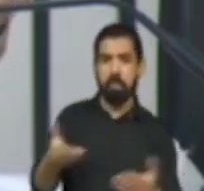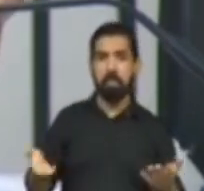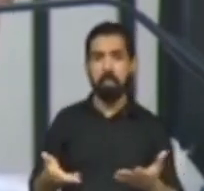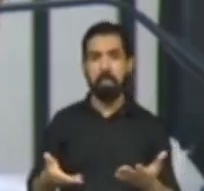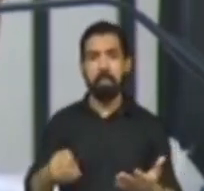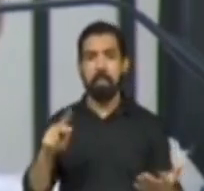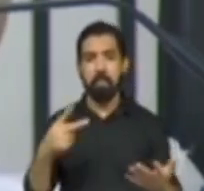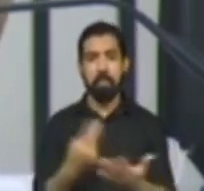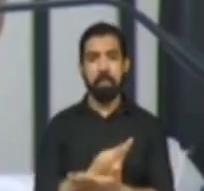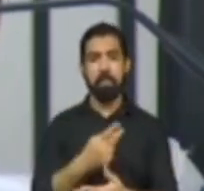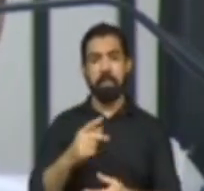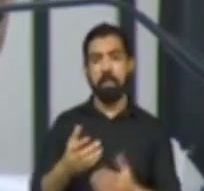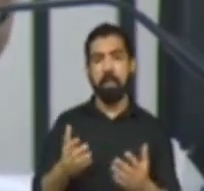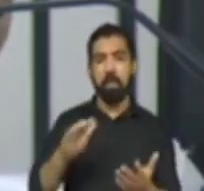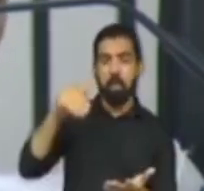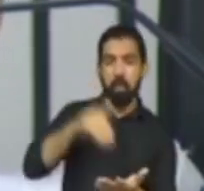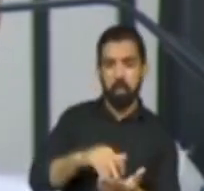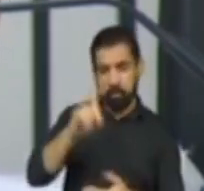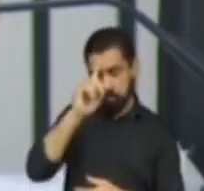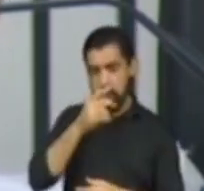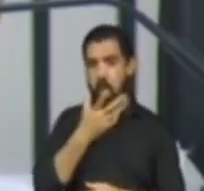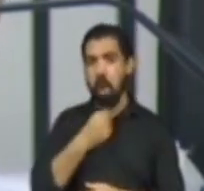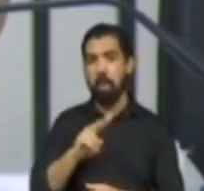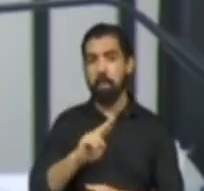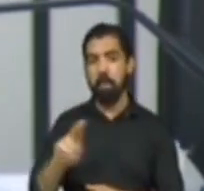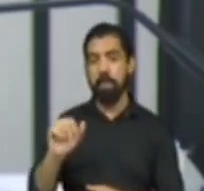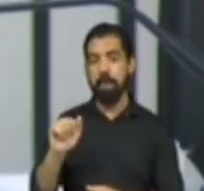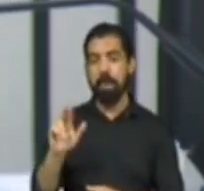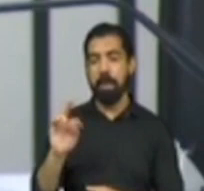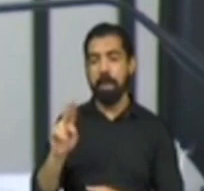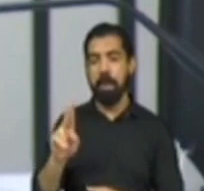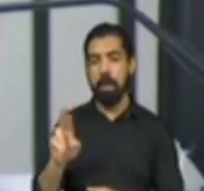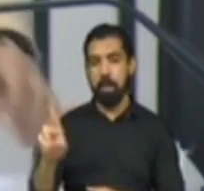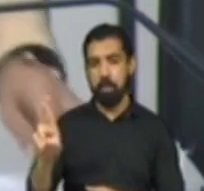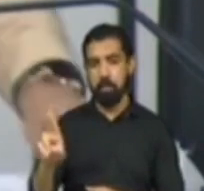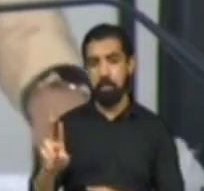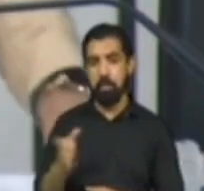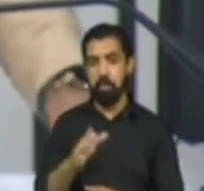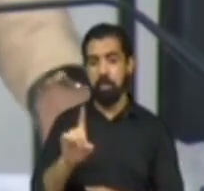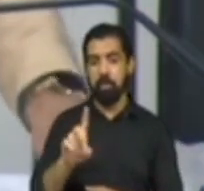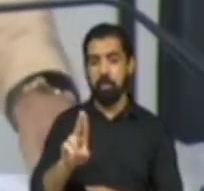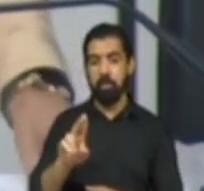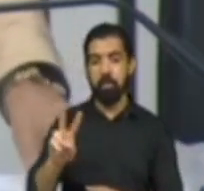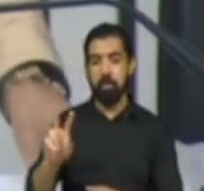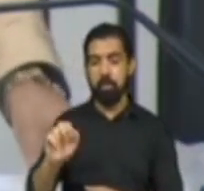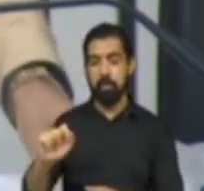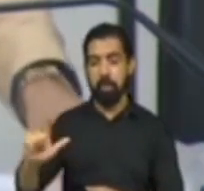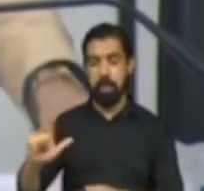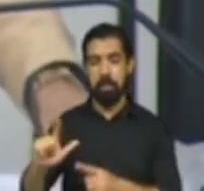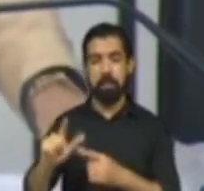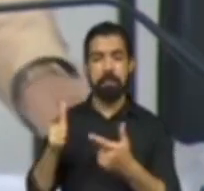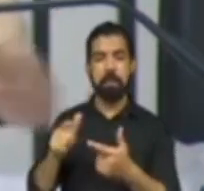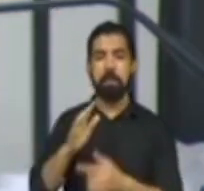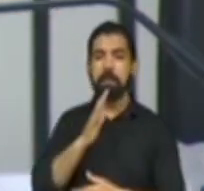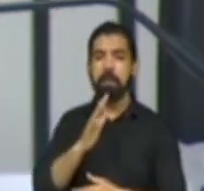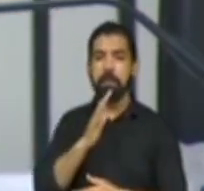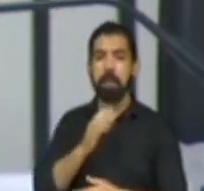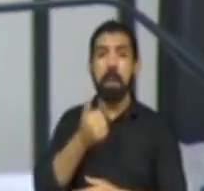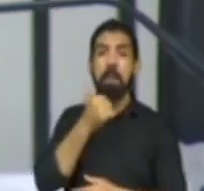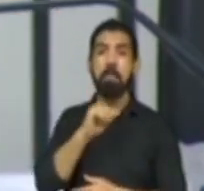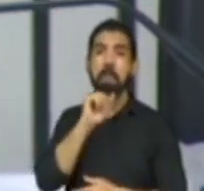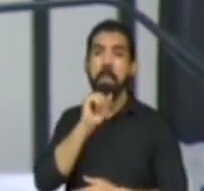aconteceu nesses últimos dias. Arthur Duval, conhecido como Mamãe Falei, eu não sei o que foi que a mãe dele falou para